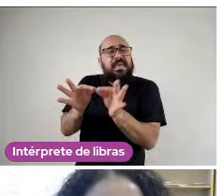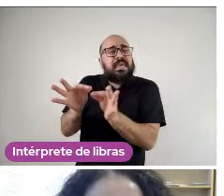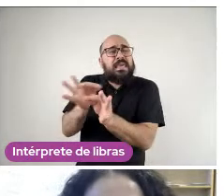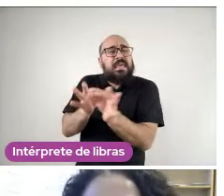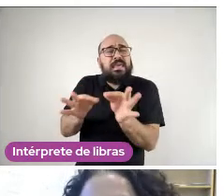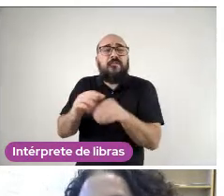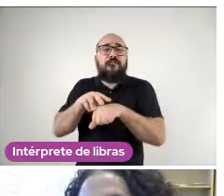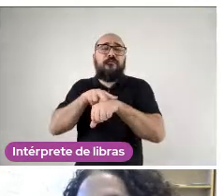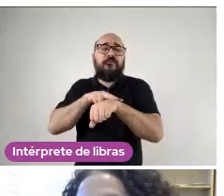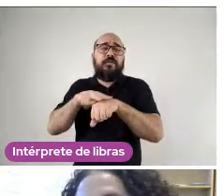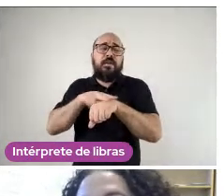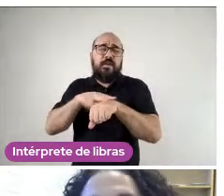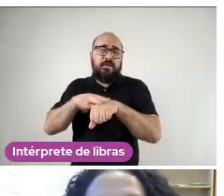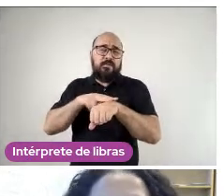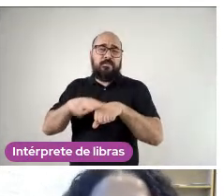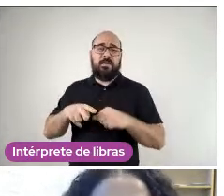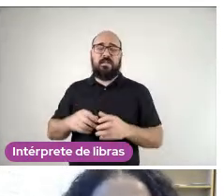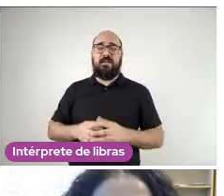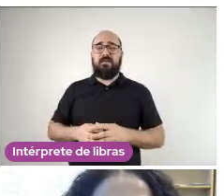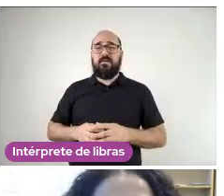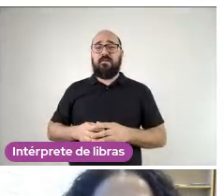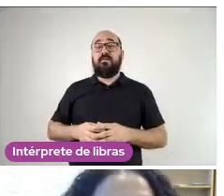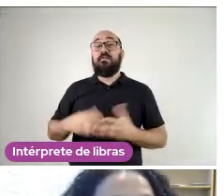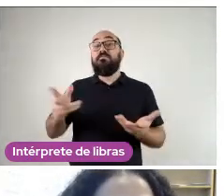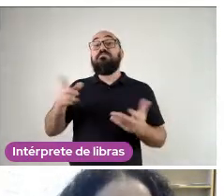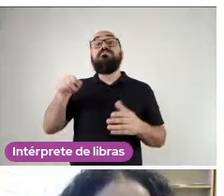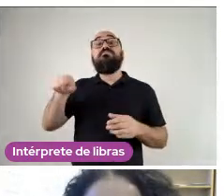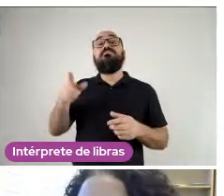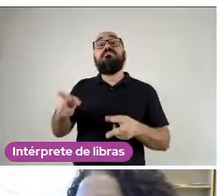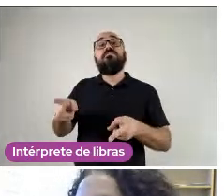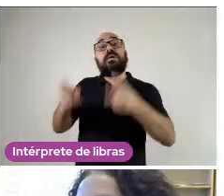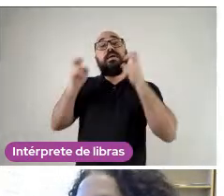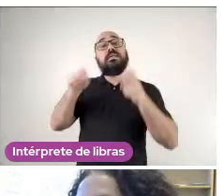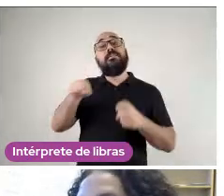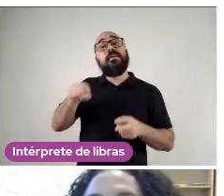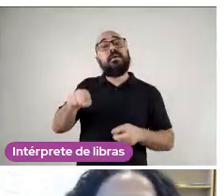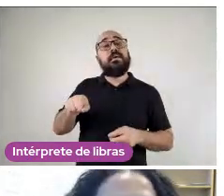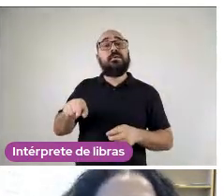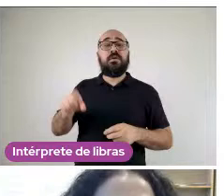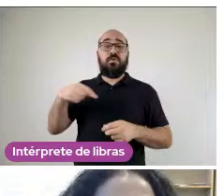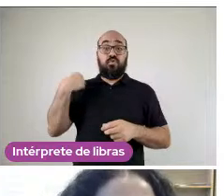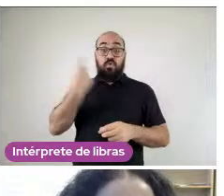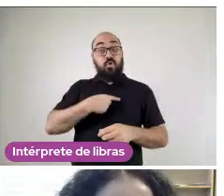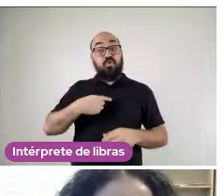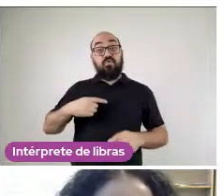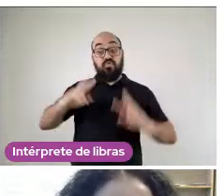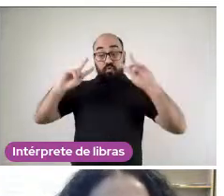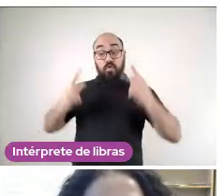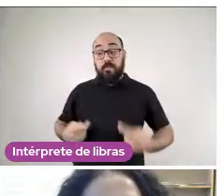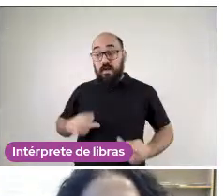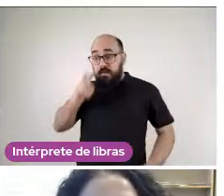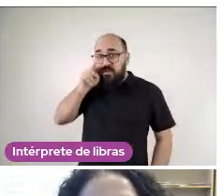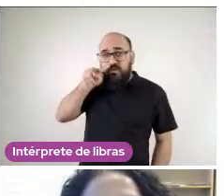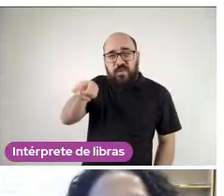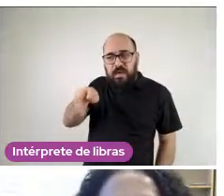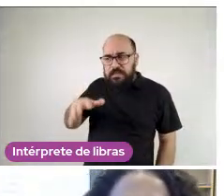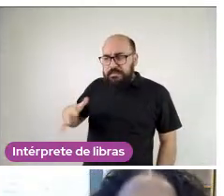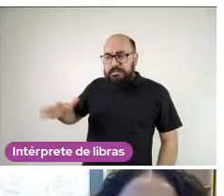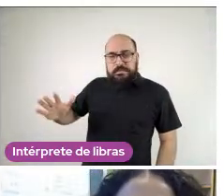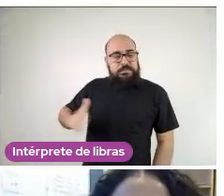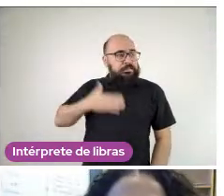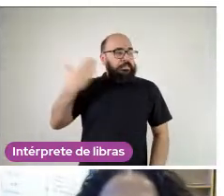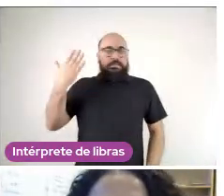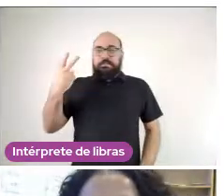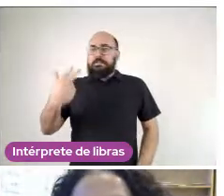essas proliferações? Elas são sempre percebidas por nós humanos como sendo prejudiciais. Então, é muito importante a gente